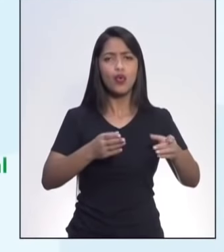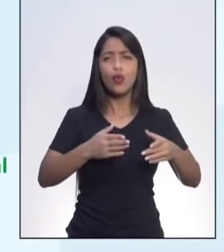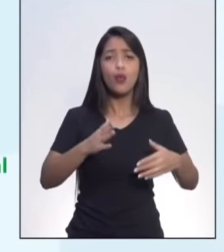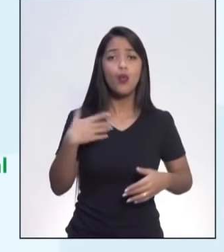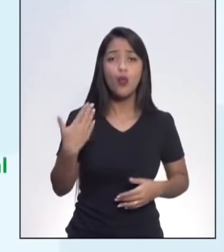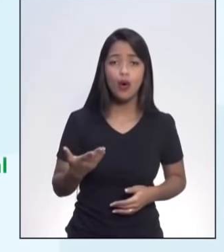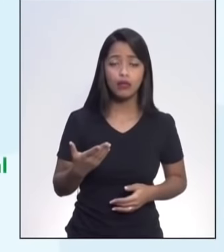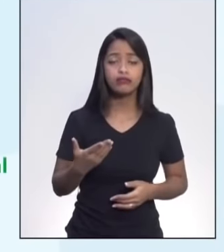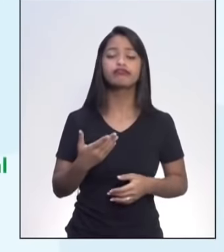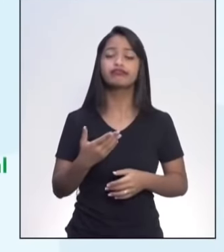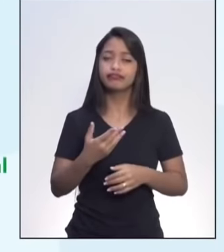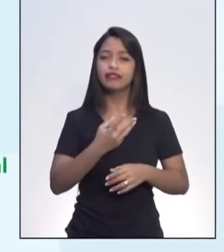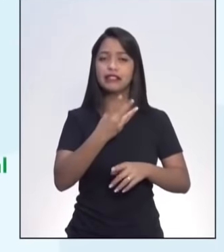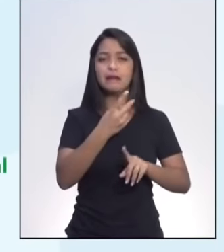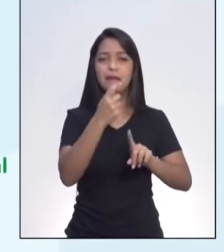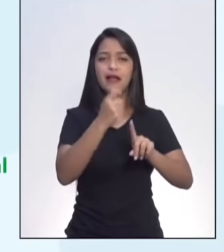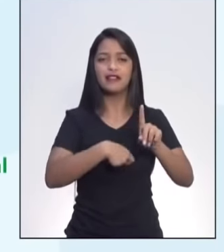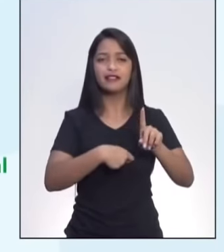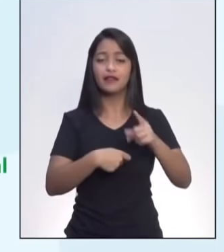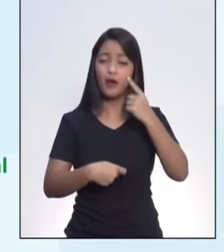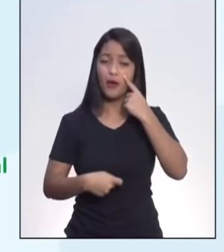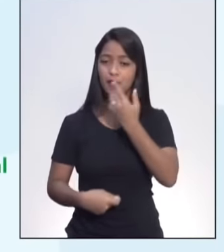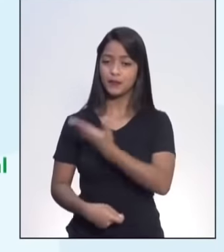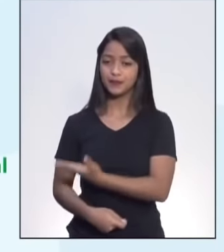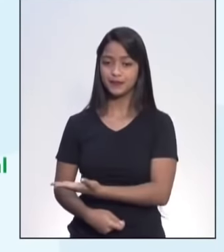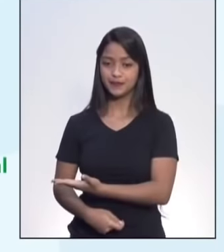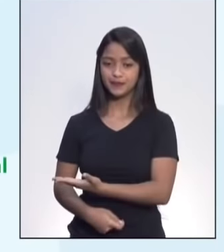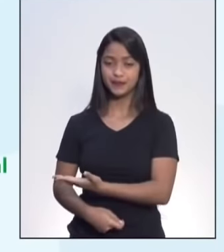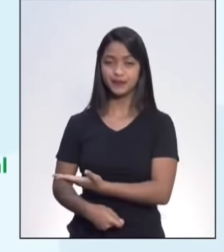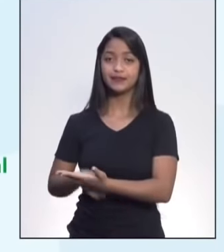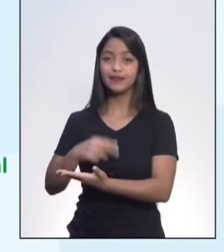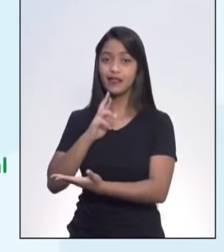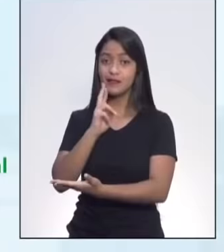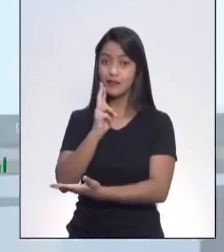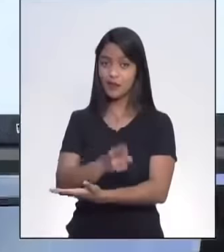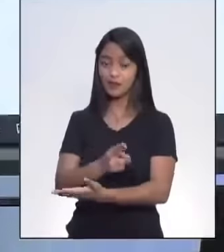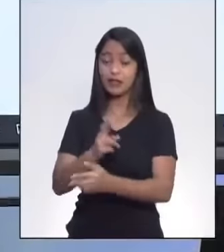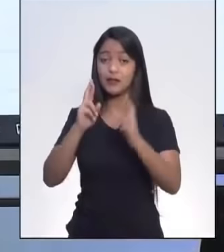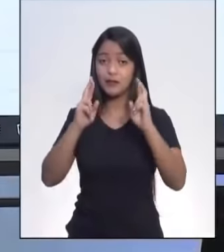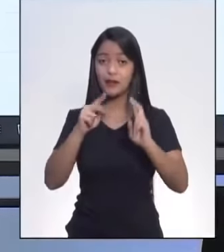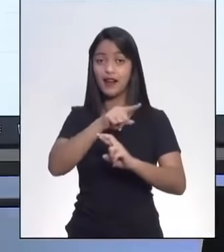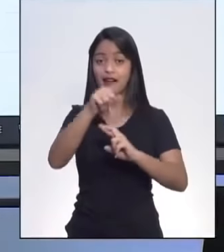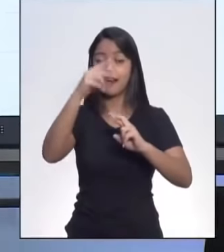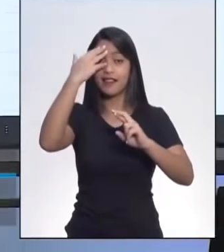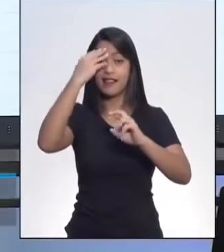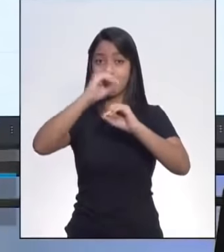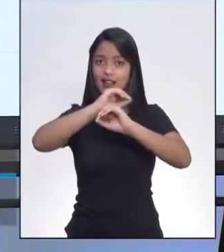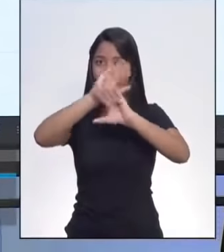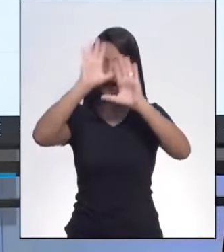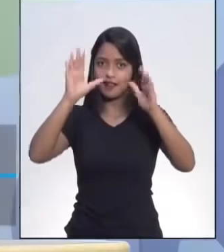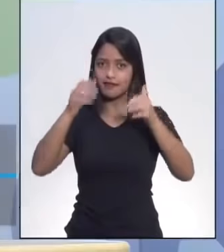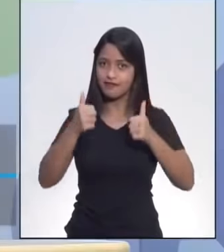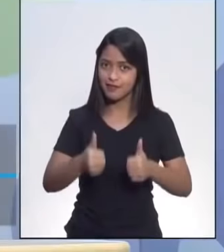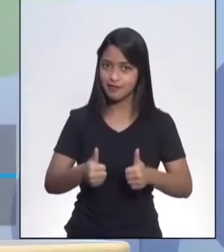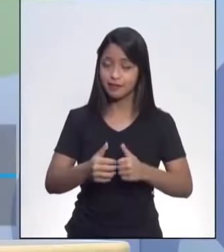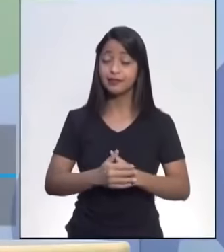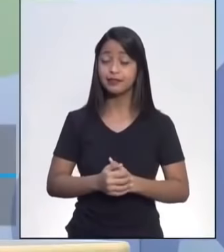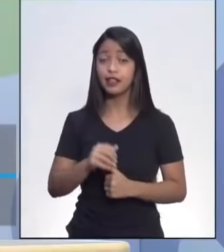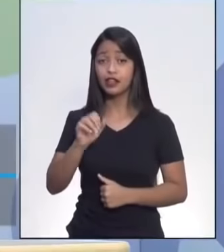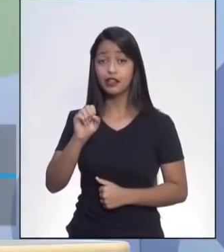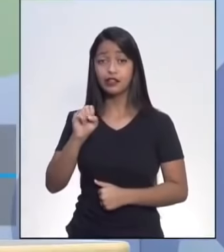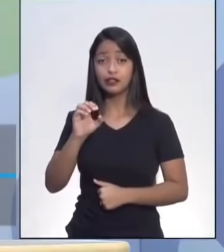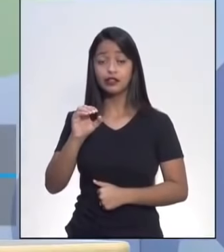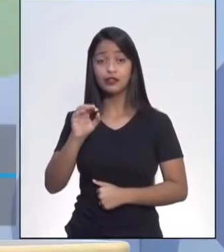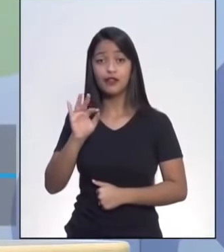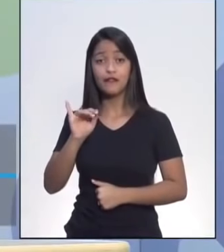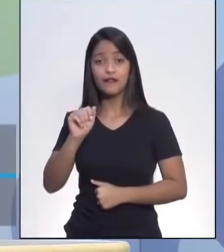Olha correto? lá, aparece a resposta para vocês, tá ok? Espero que tenha ficado claro, que vocês tenham compreendido. Tudo bem? Sofia Gomes, parabéns,